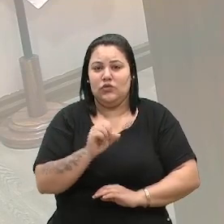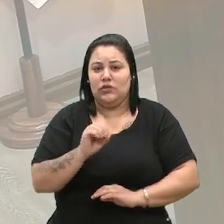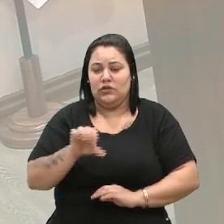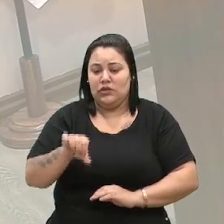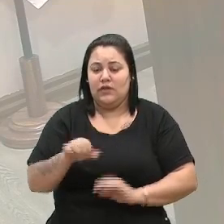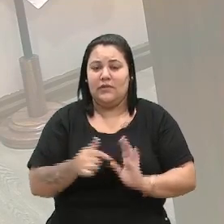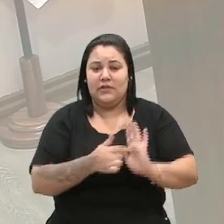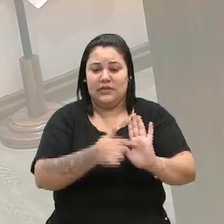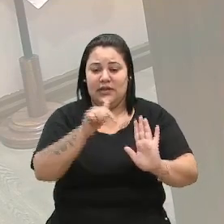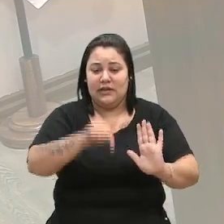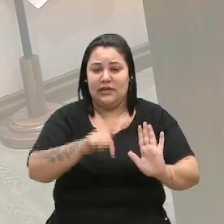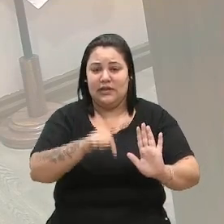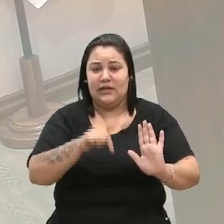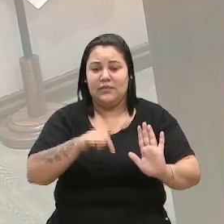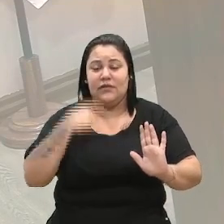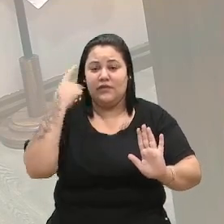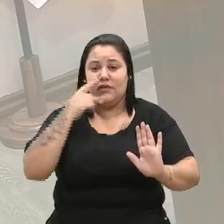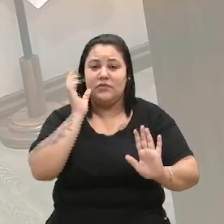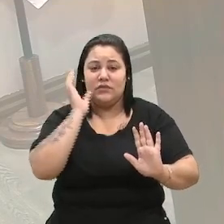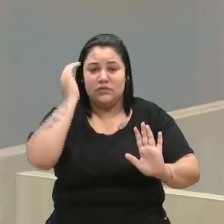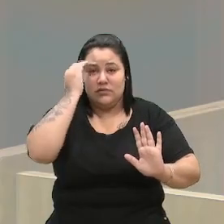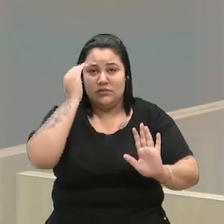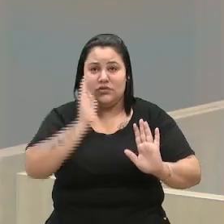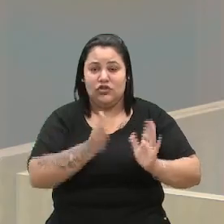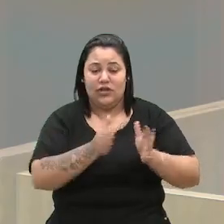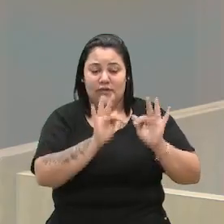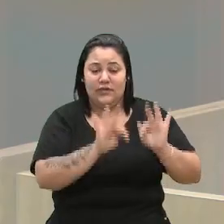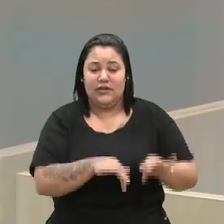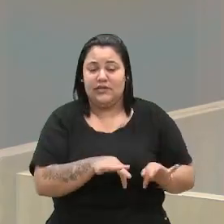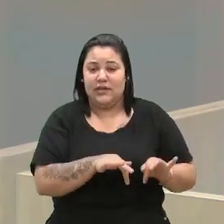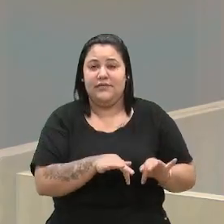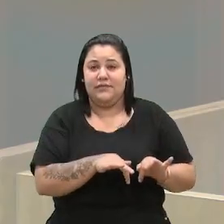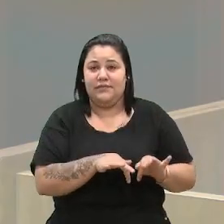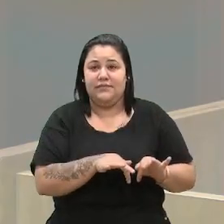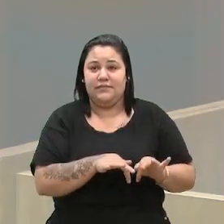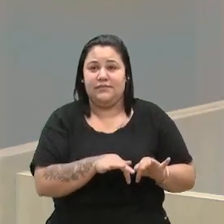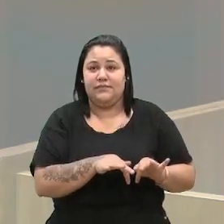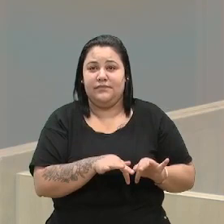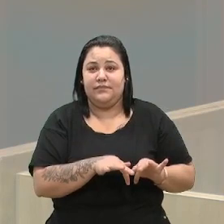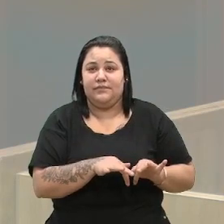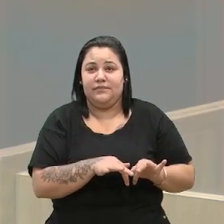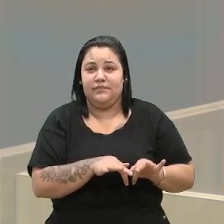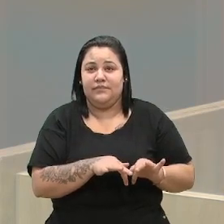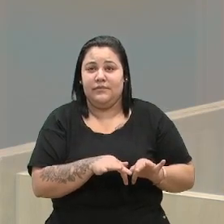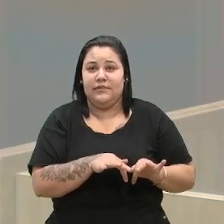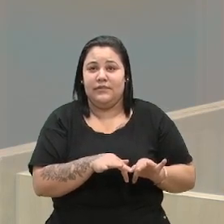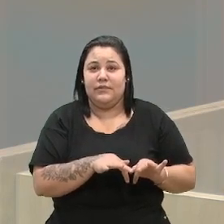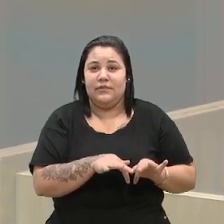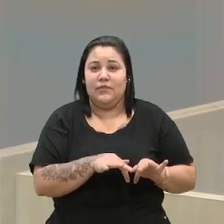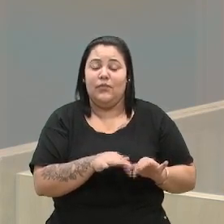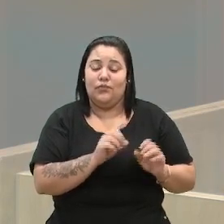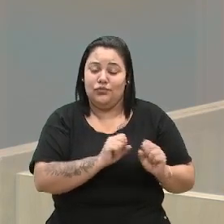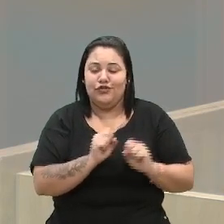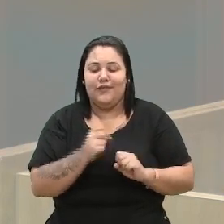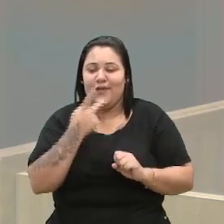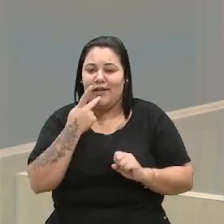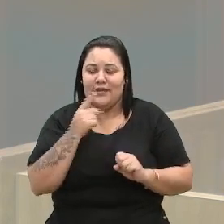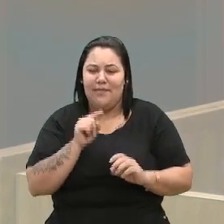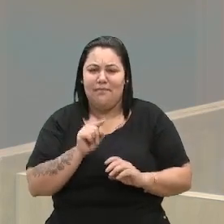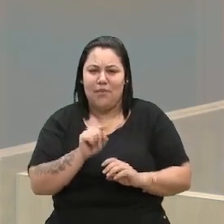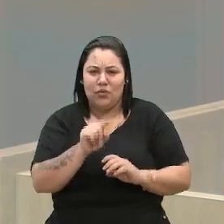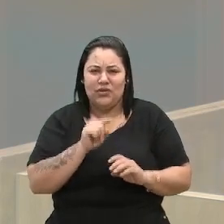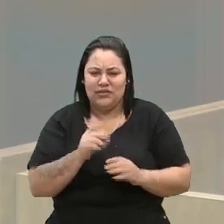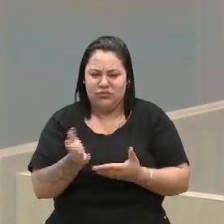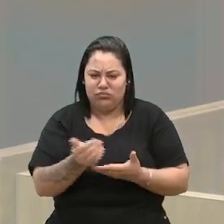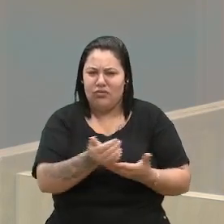pelo vereador Felipe Gremmelmaier, já acabava com essa, podíamos dizer, essa máfia das milhas que acontecia no município de Caxias